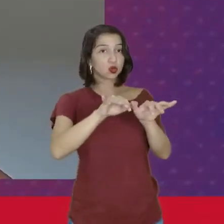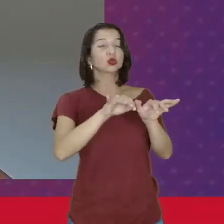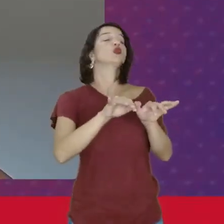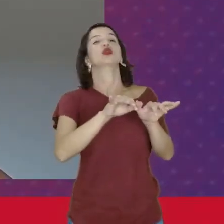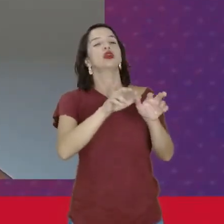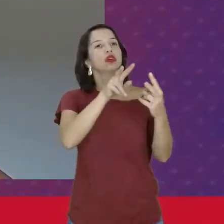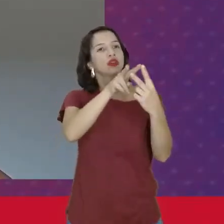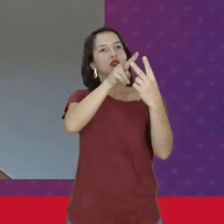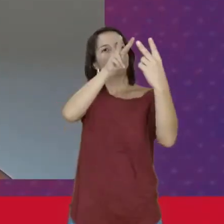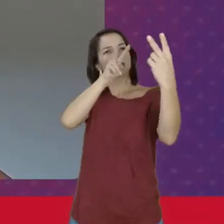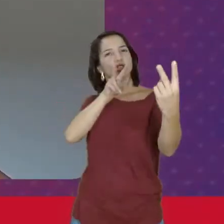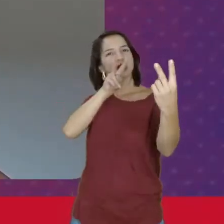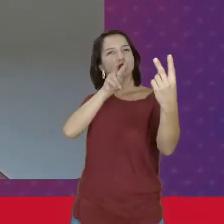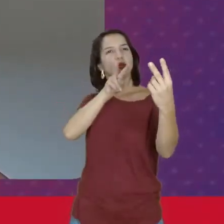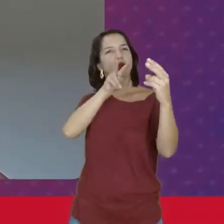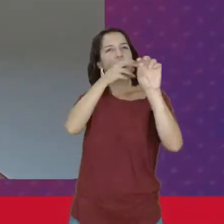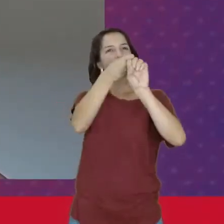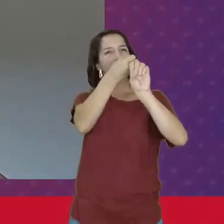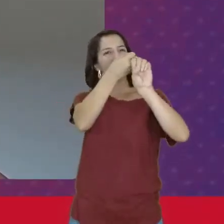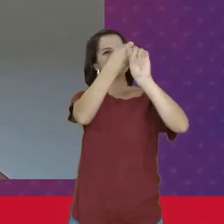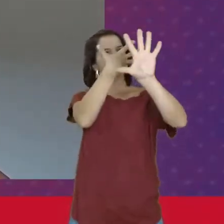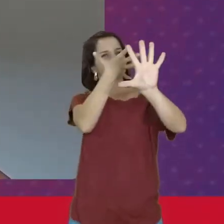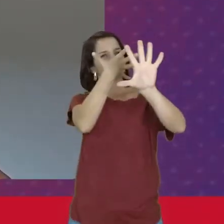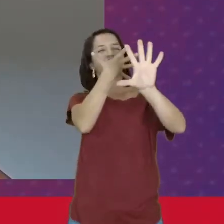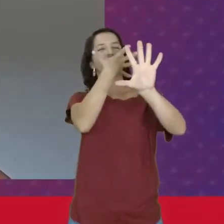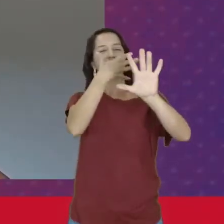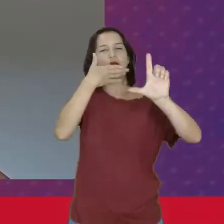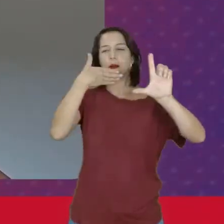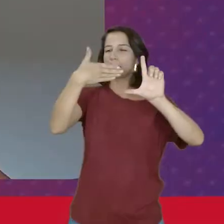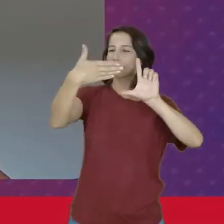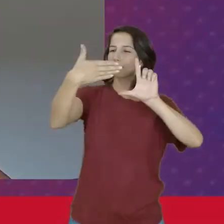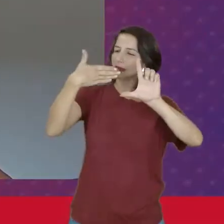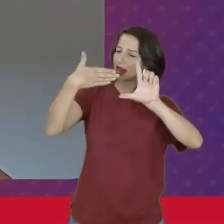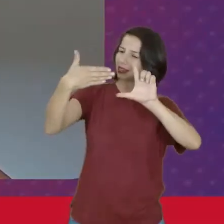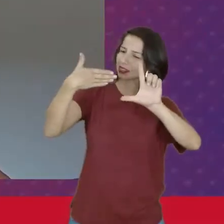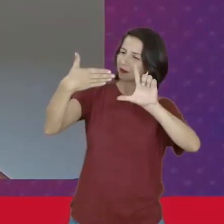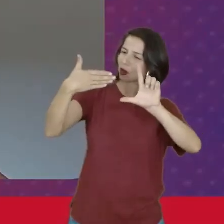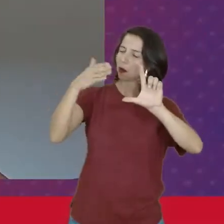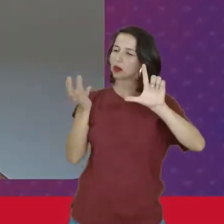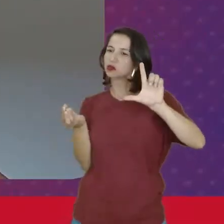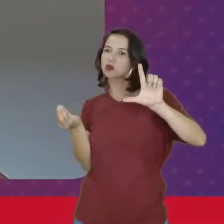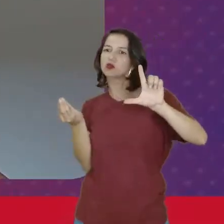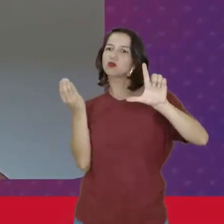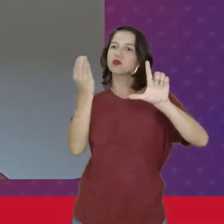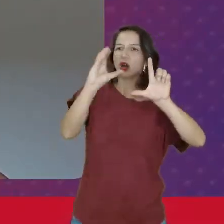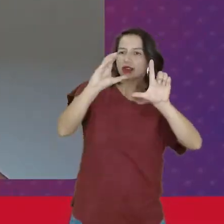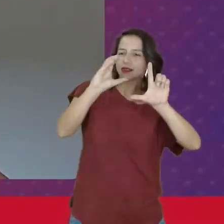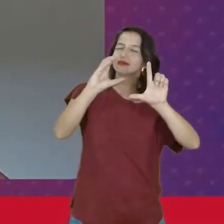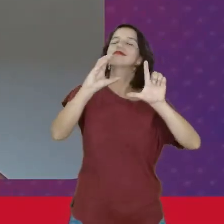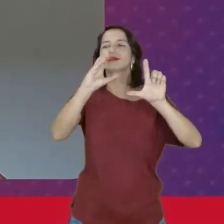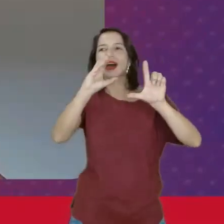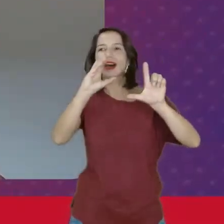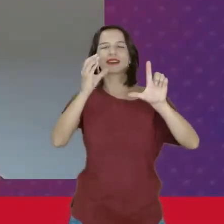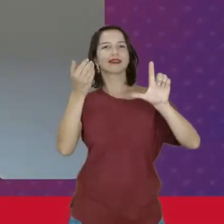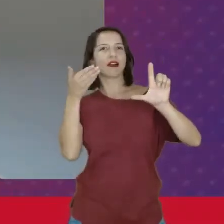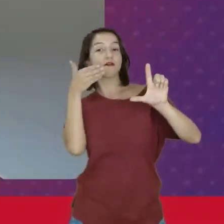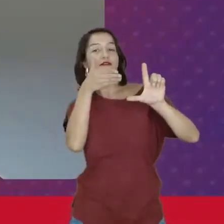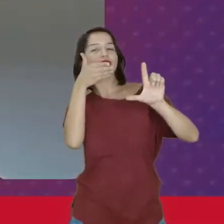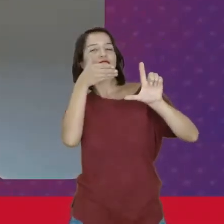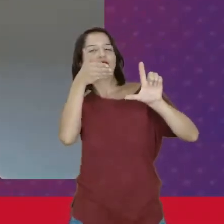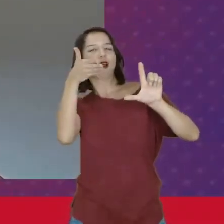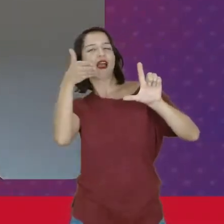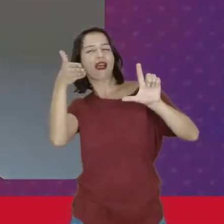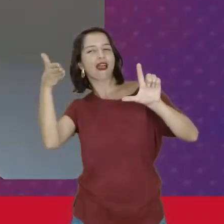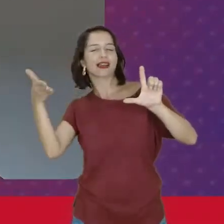Temos plataforma digital para a gente descrever nossas aulas, fazer nossa chamada, ao invés daquele diário